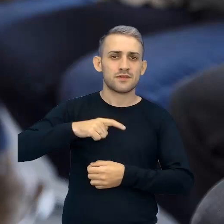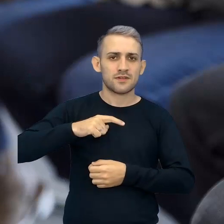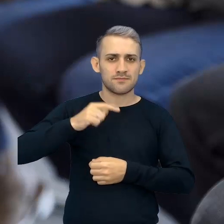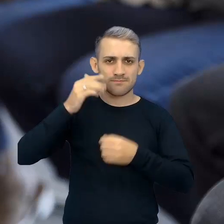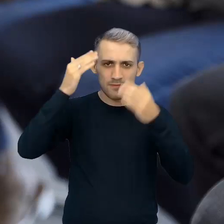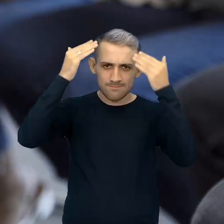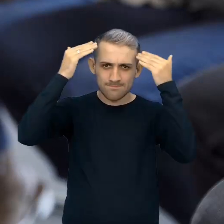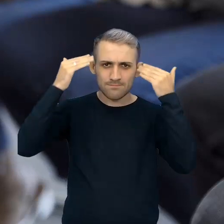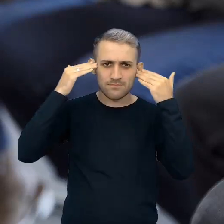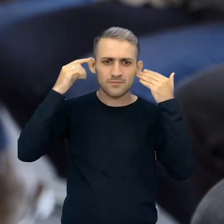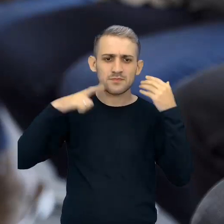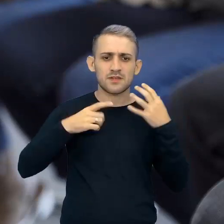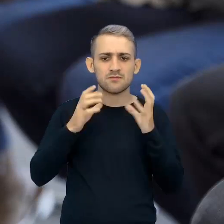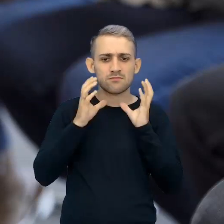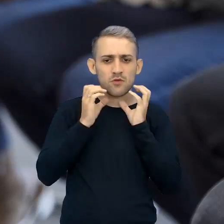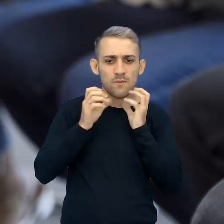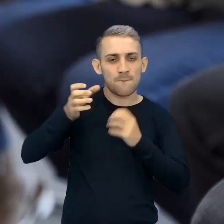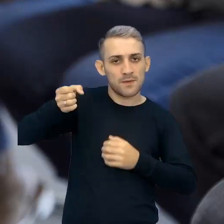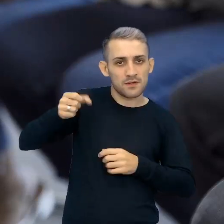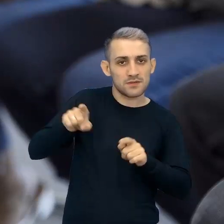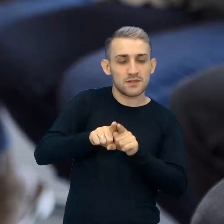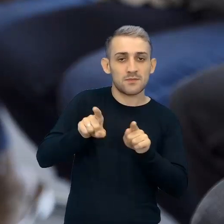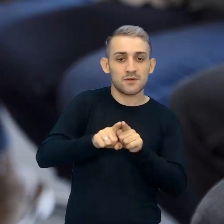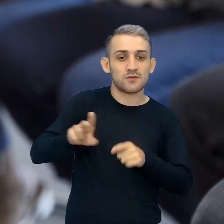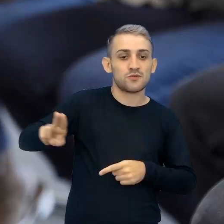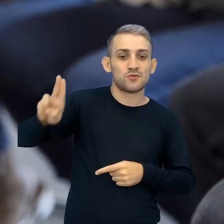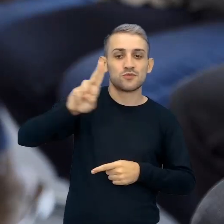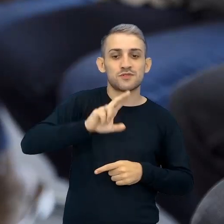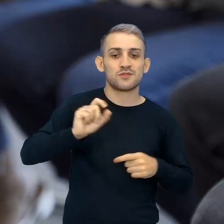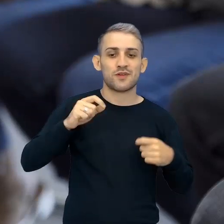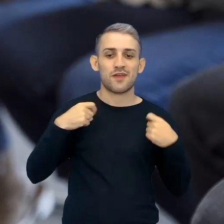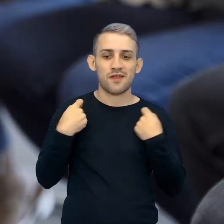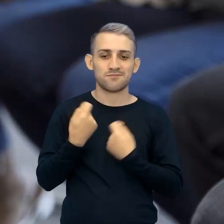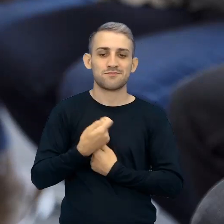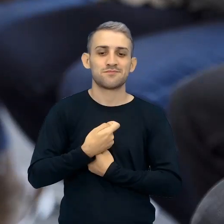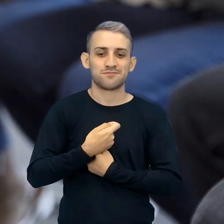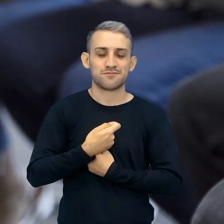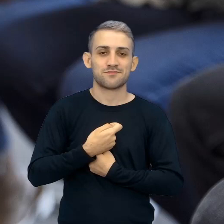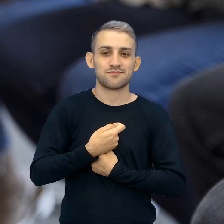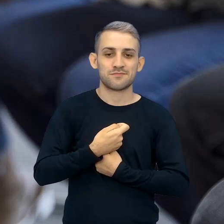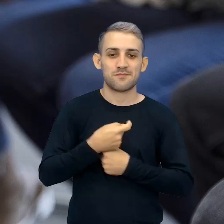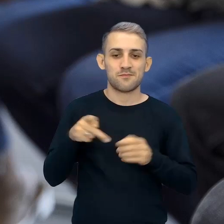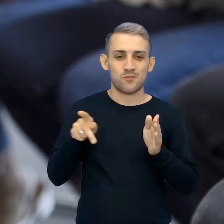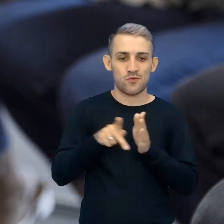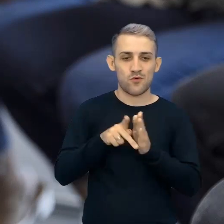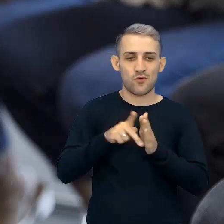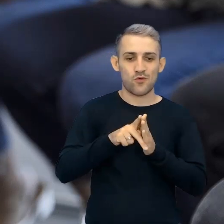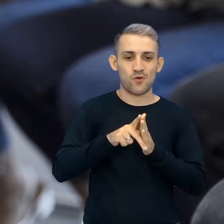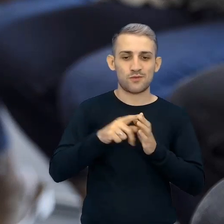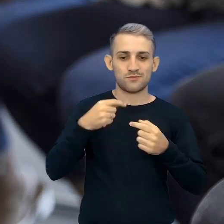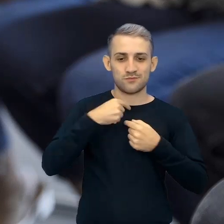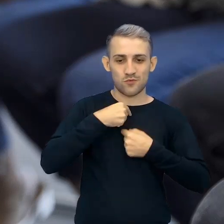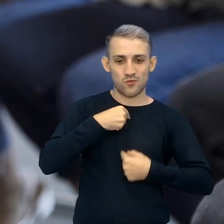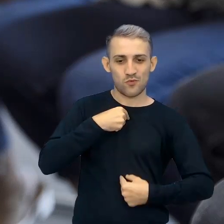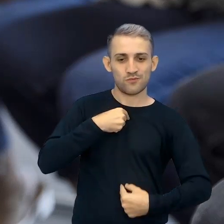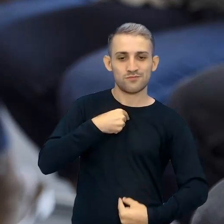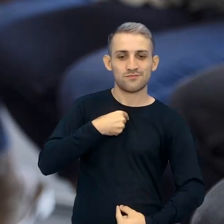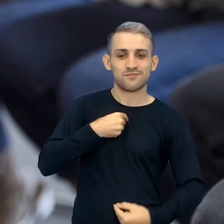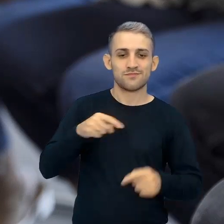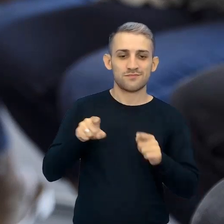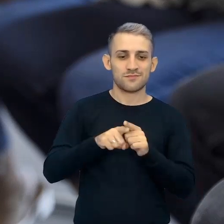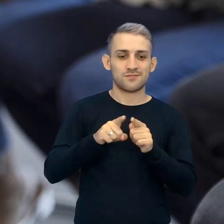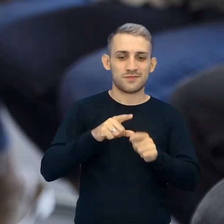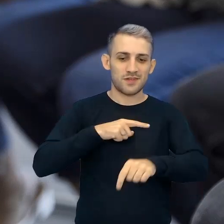um pouco crescida, um tanto quanto grisalha. Estou usando uma camisa de botão, né, uma camisa de manga curta, numa